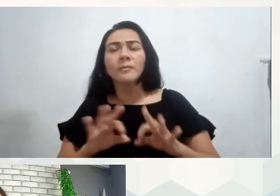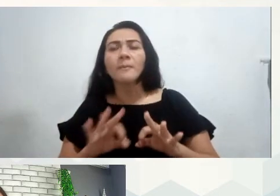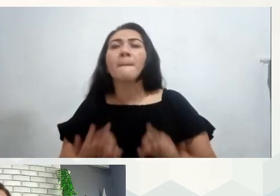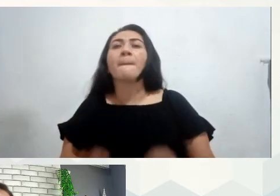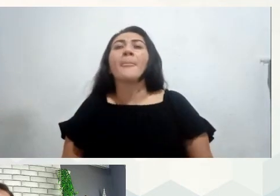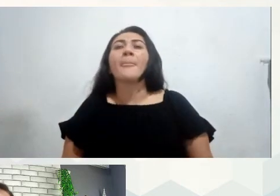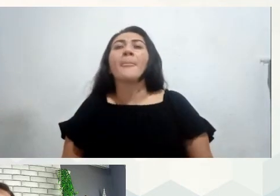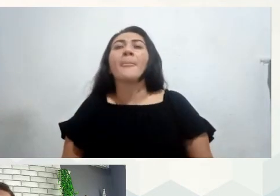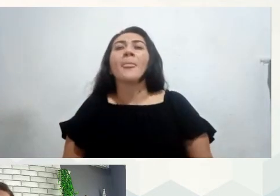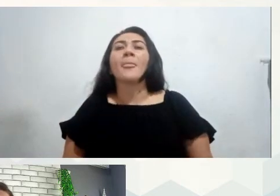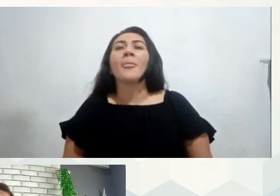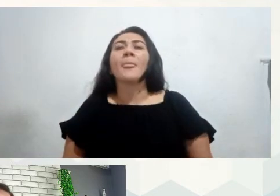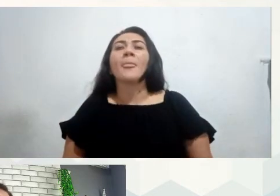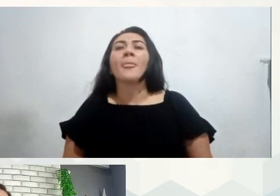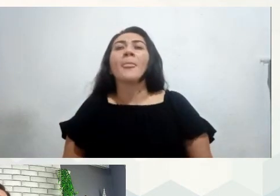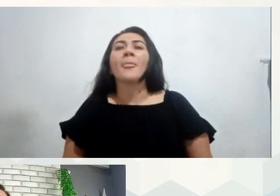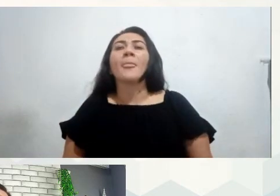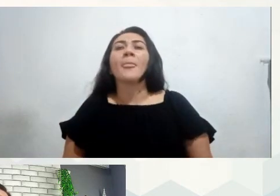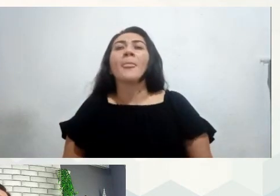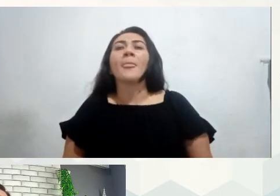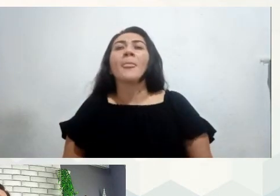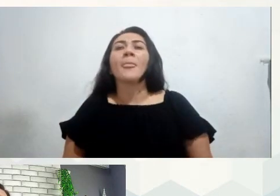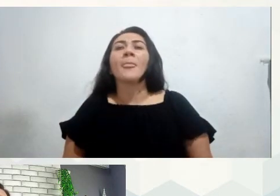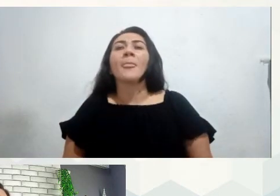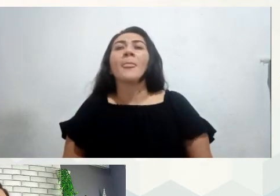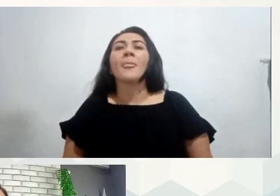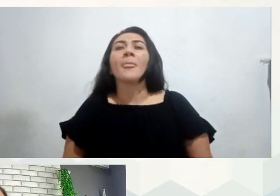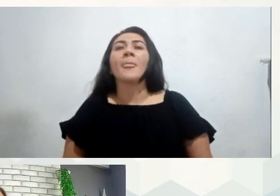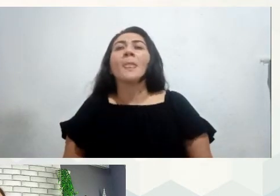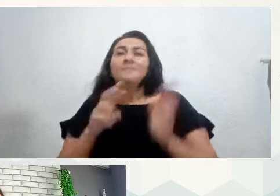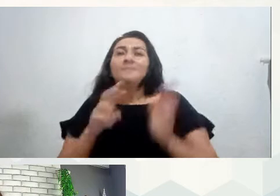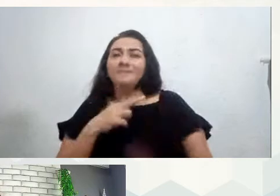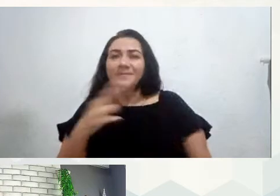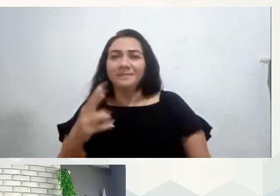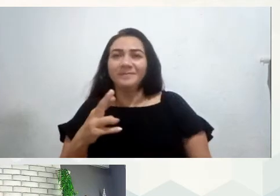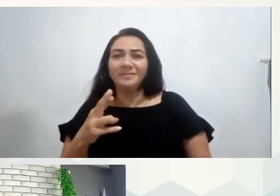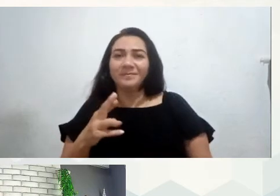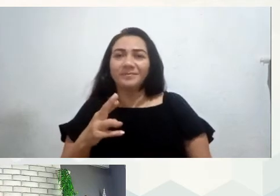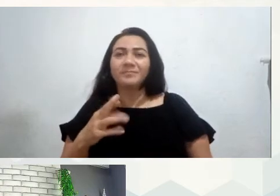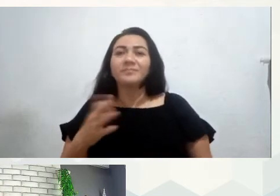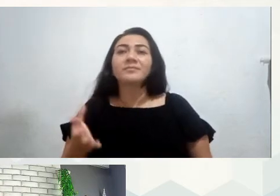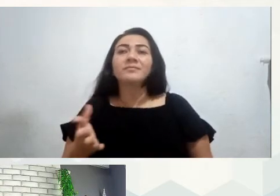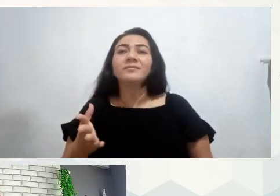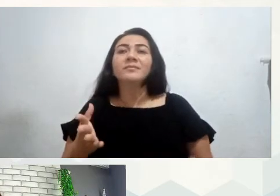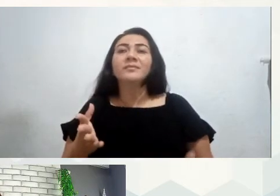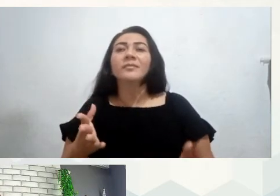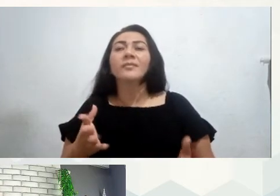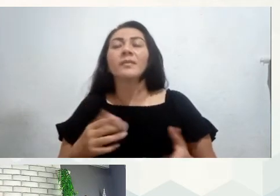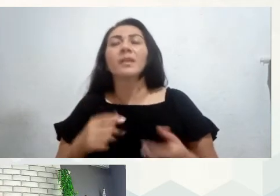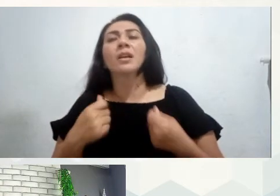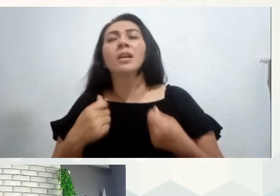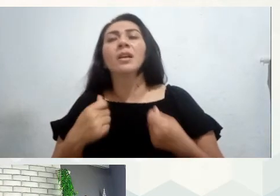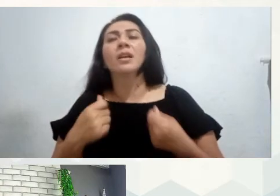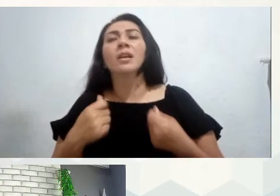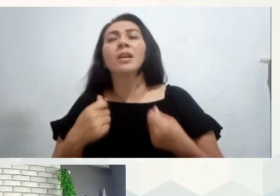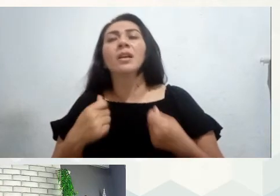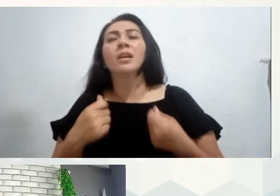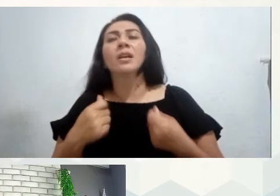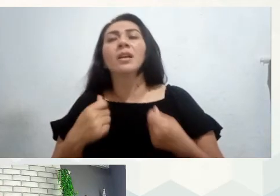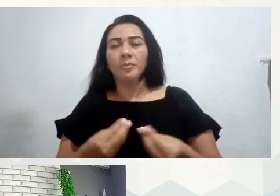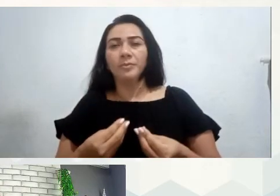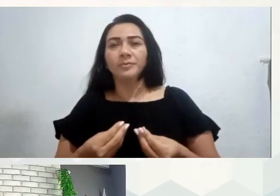resultado daquela ação. Quando tu colocaste para a gente que aquele ambiente era